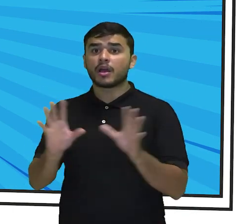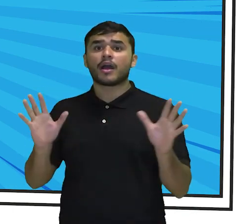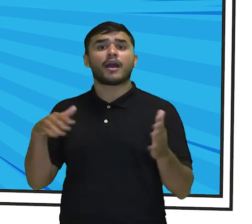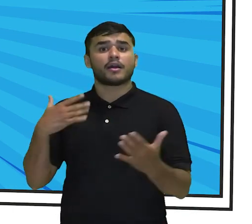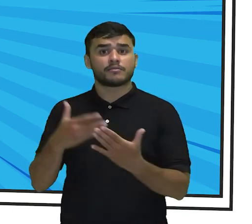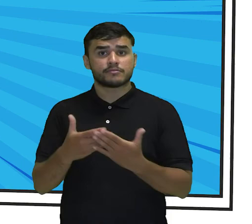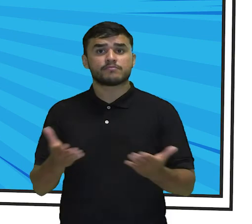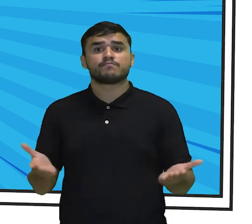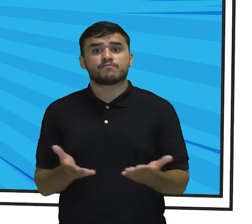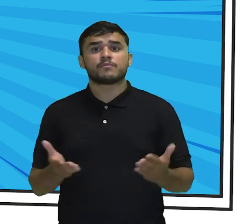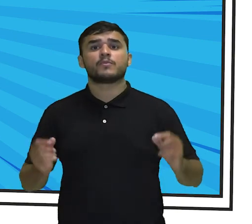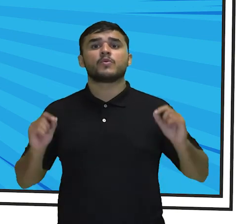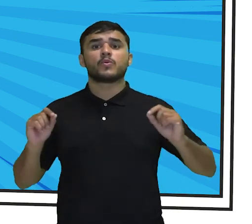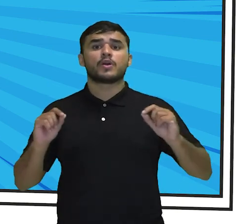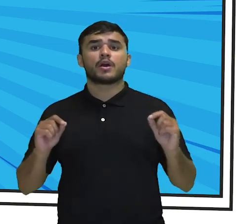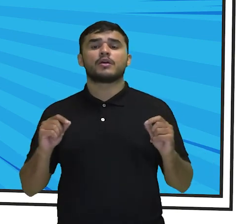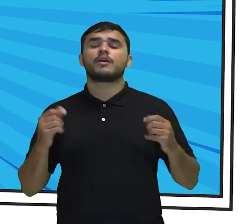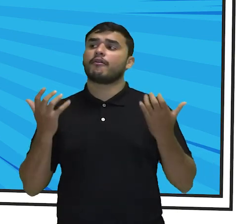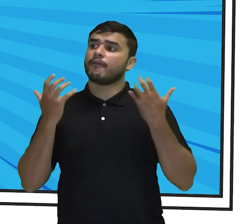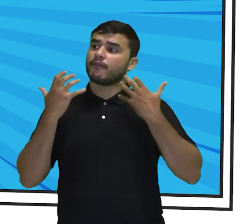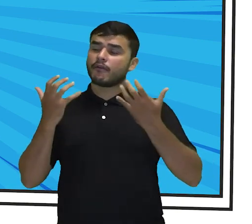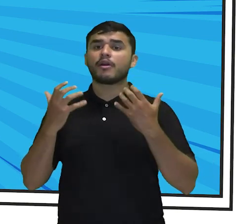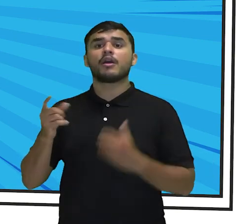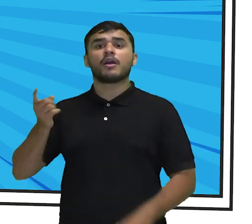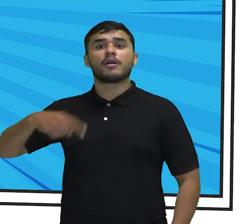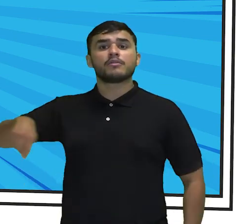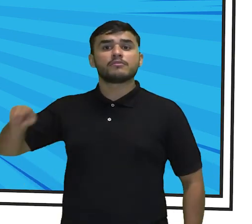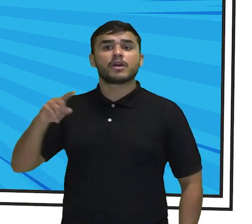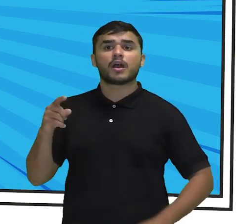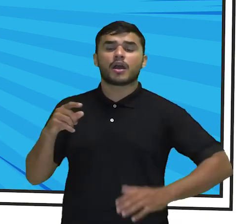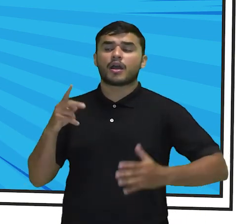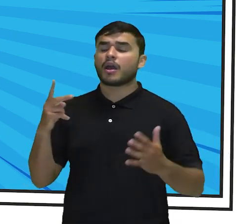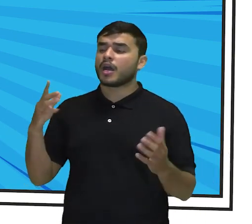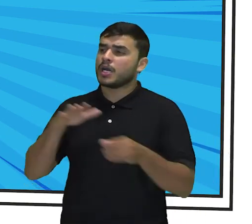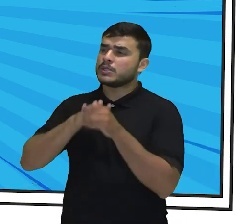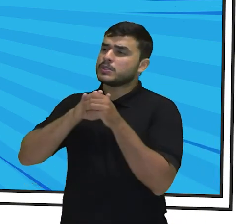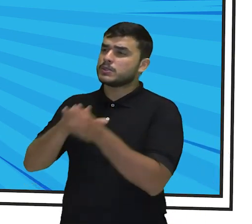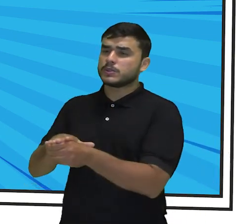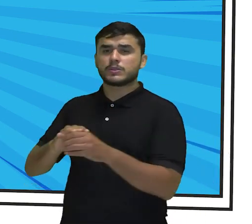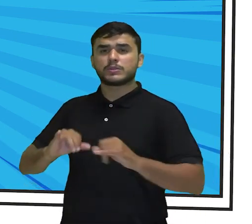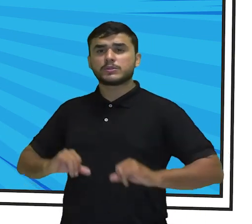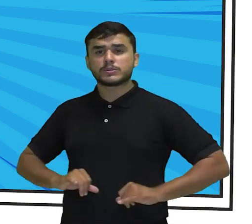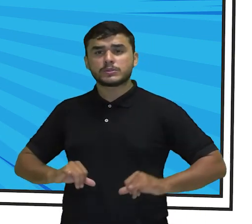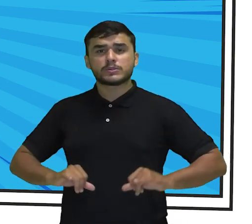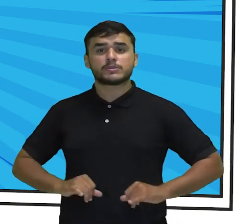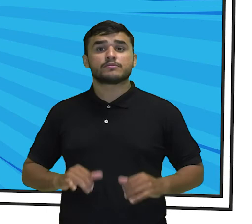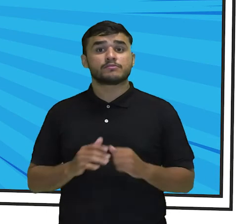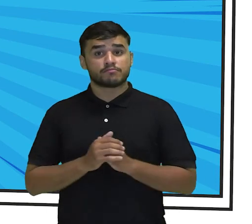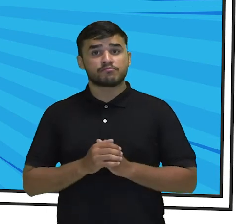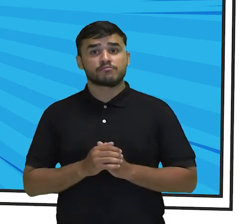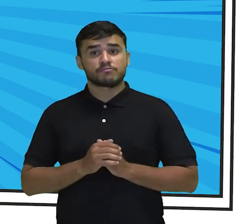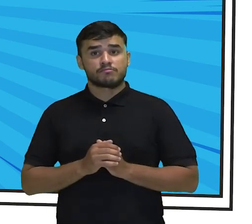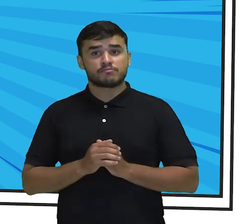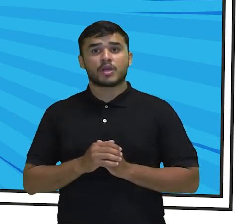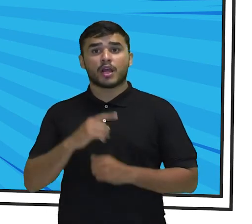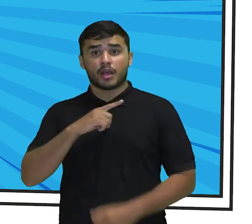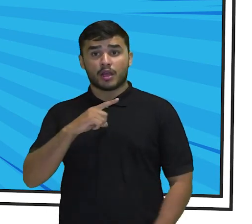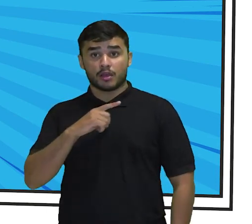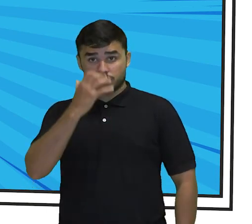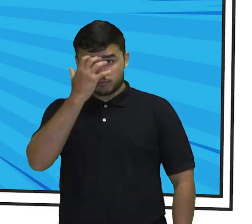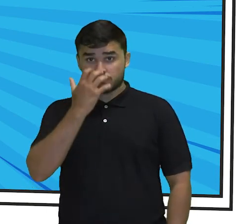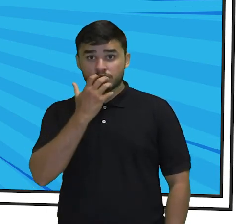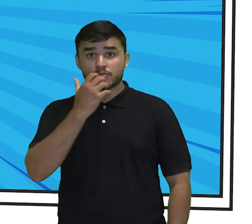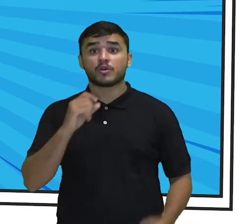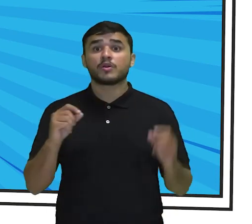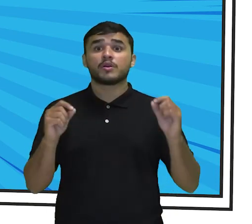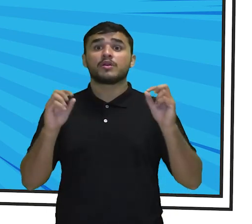hoje, ela se deve exatamente a estas opressões. Chego até mesmo, teimo até mesmo em dizer,